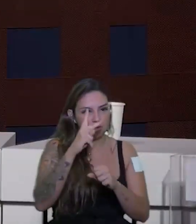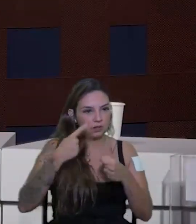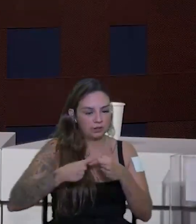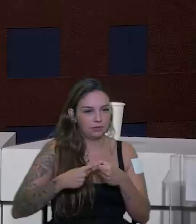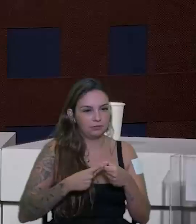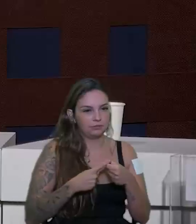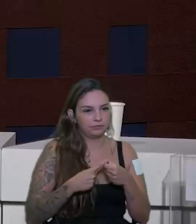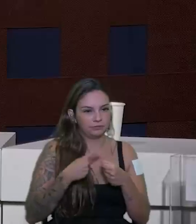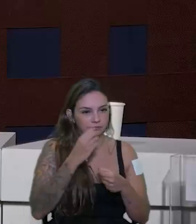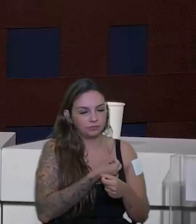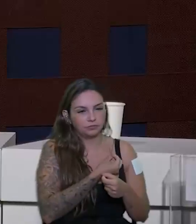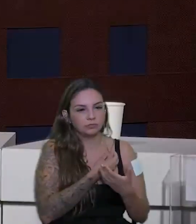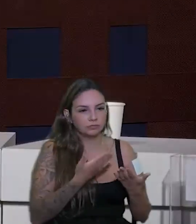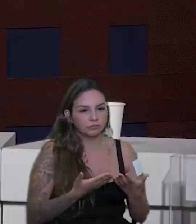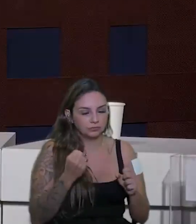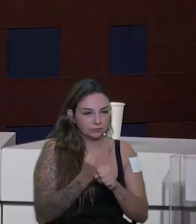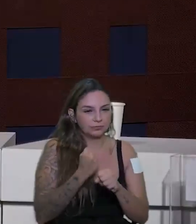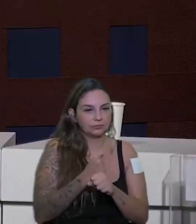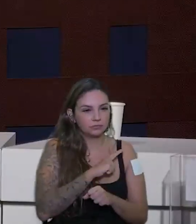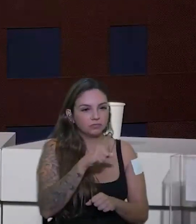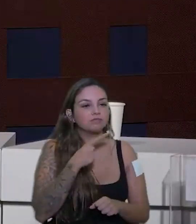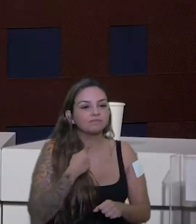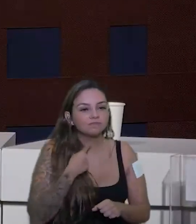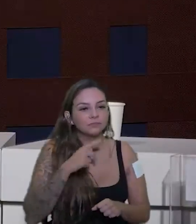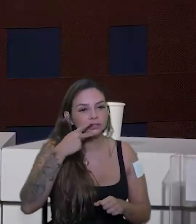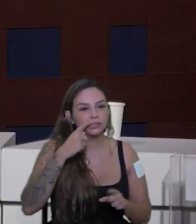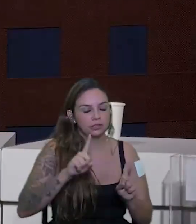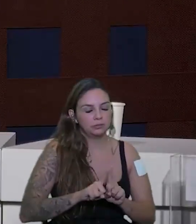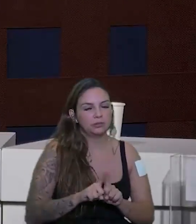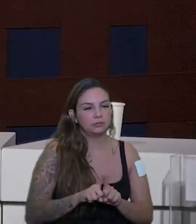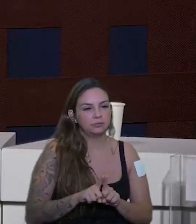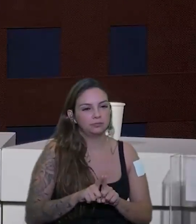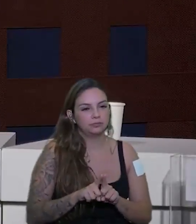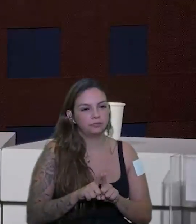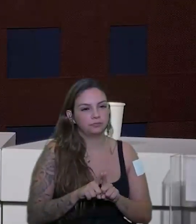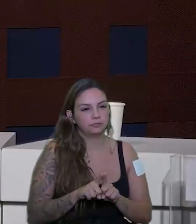cidades, então, sua vida lá. Então, a construção tem essa vontade de falar também